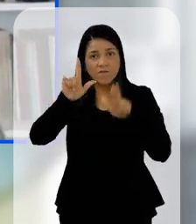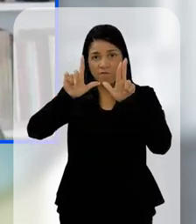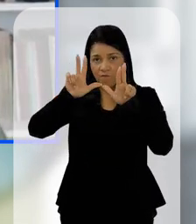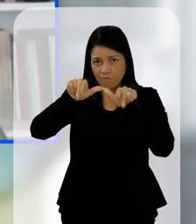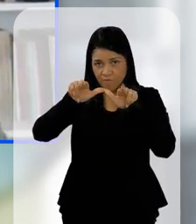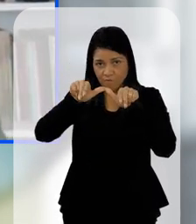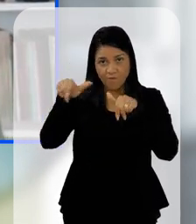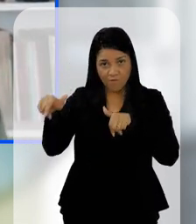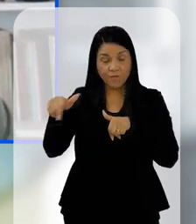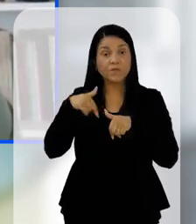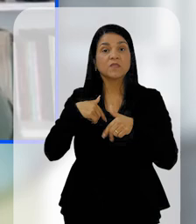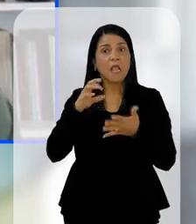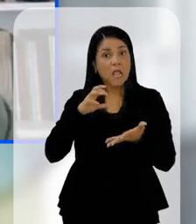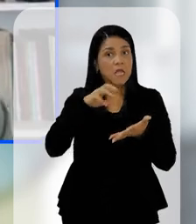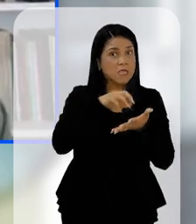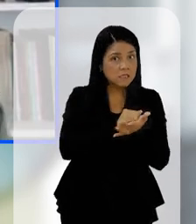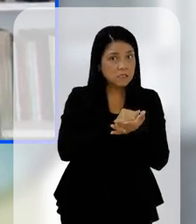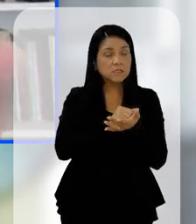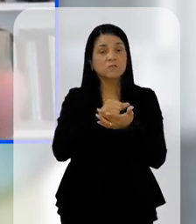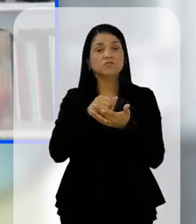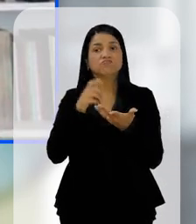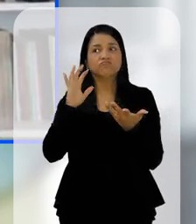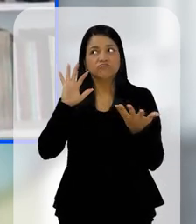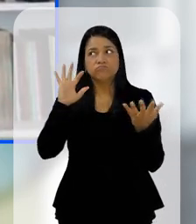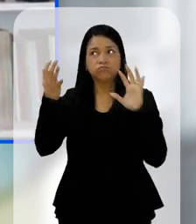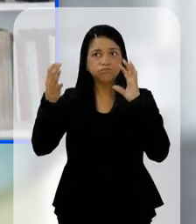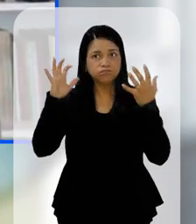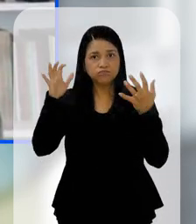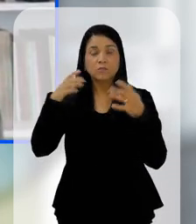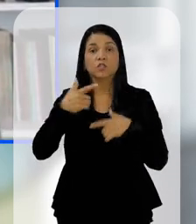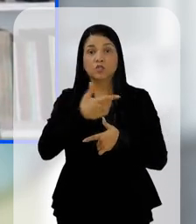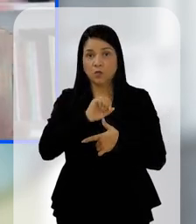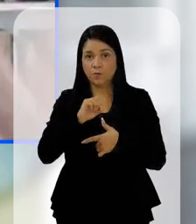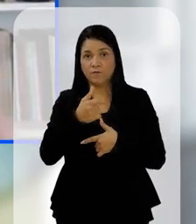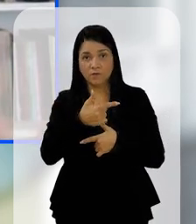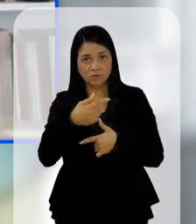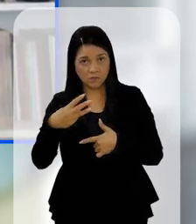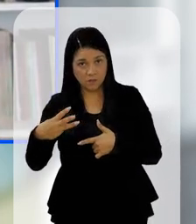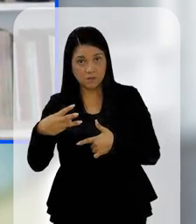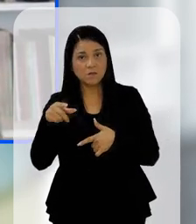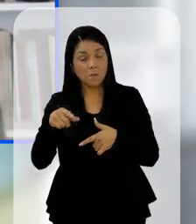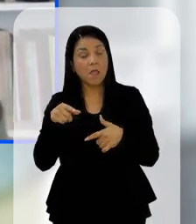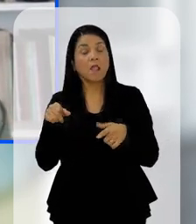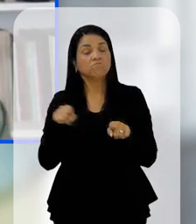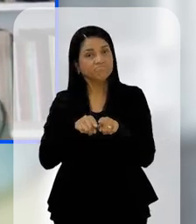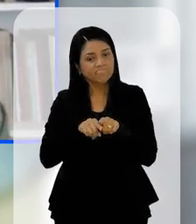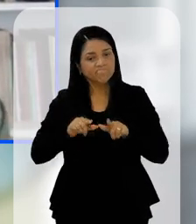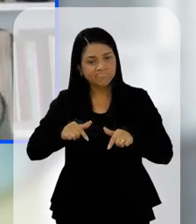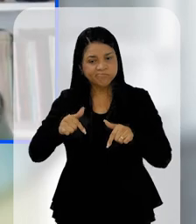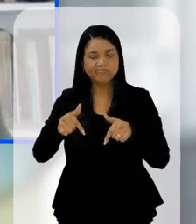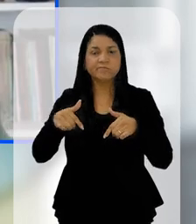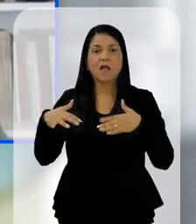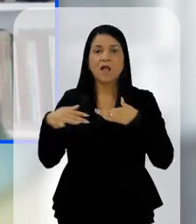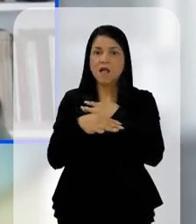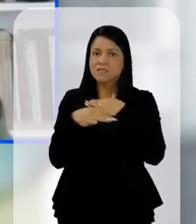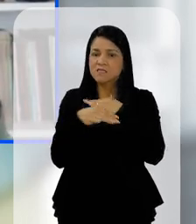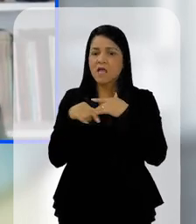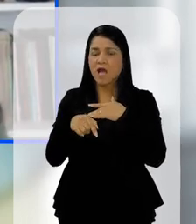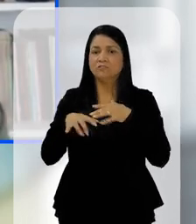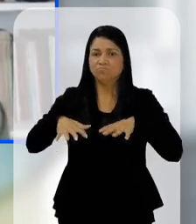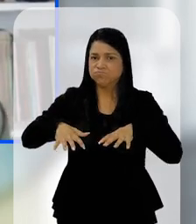Lá também tem um registro em razão dos eventos de 2023, que também nos atingiram com uma certa força. Eu